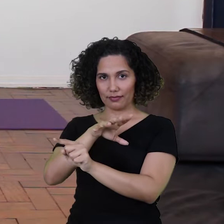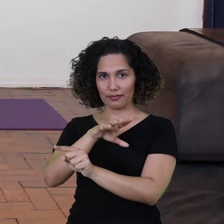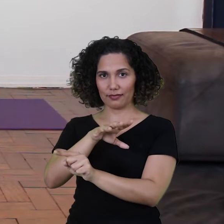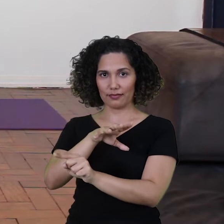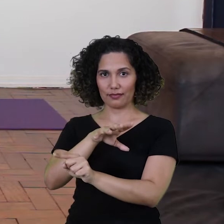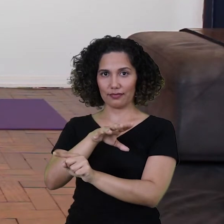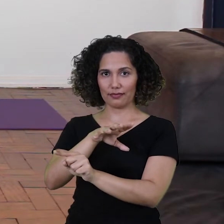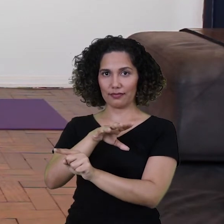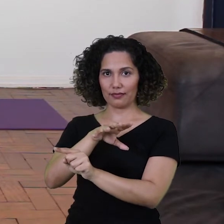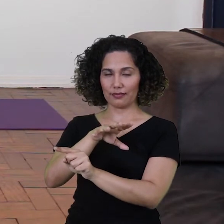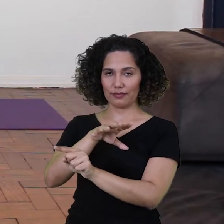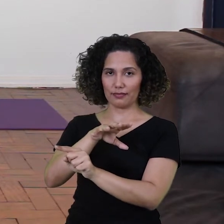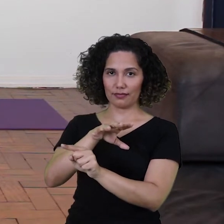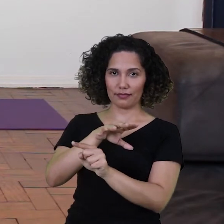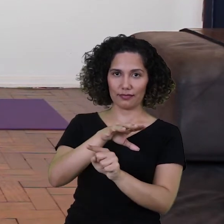expira,